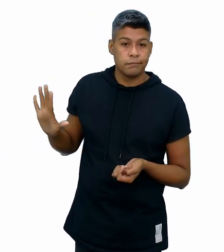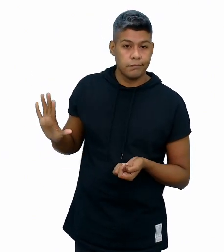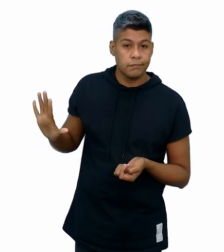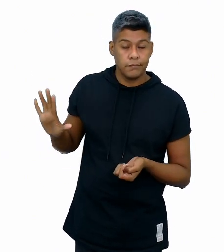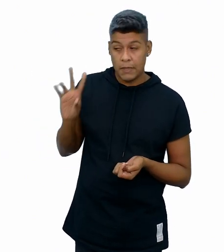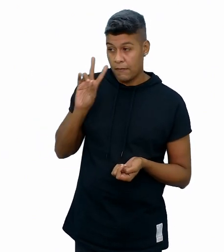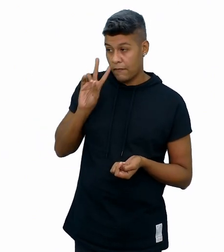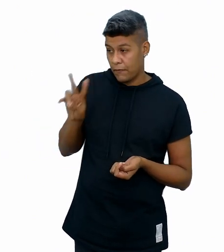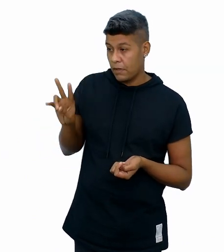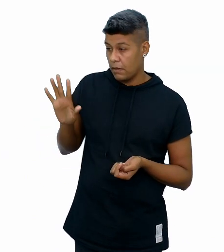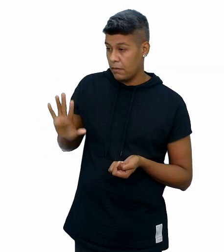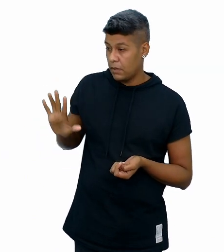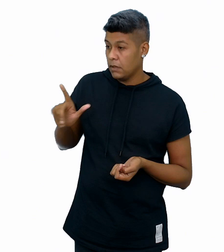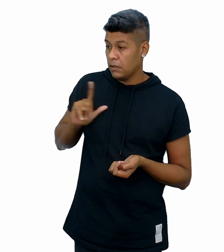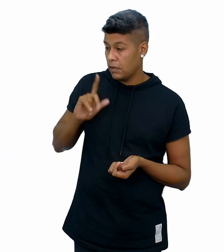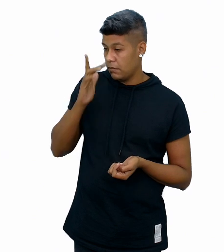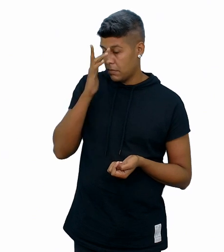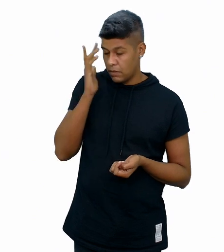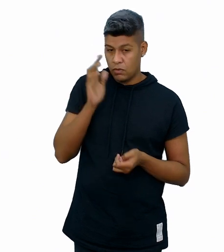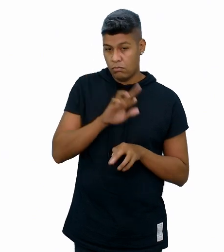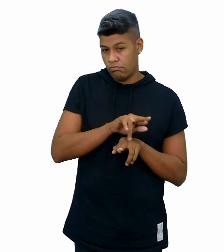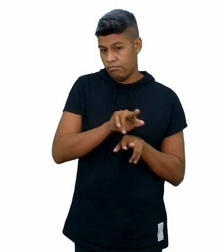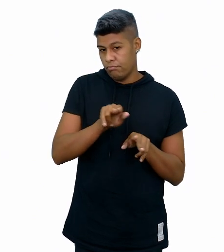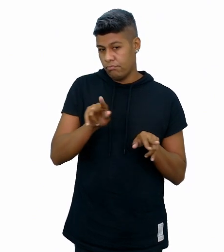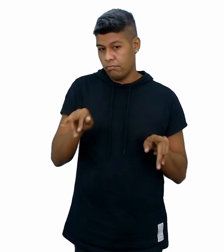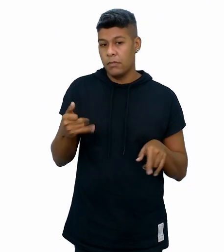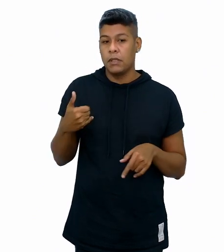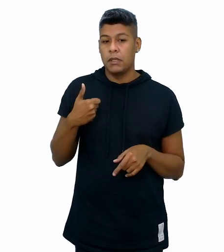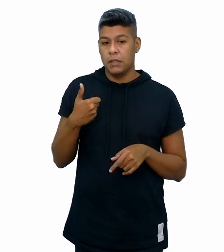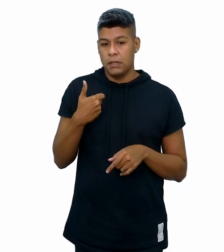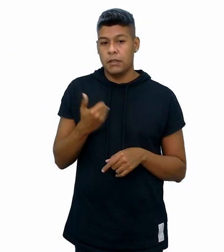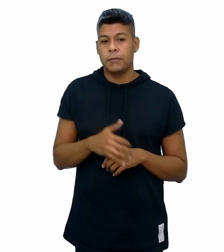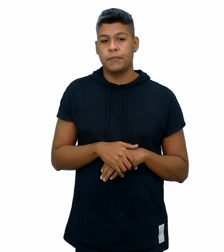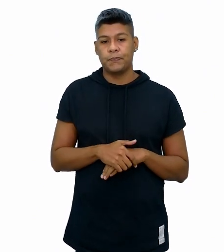pela imagem nós temos pessoas de todas as idades, não é mesmo?